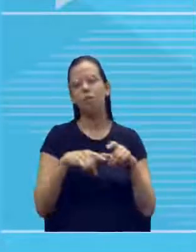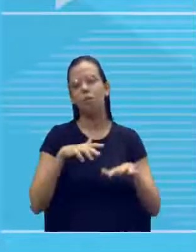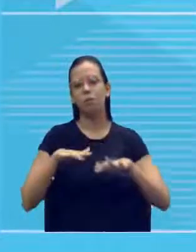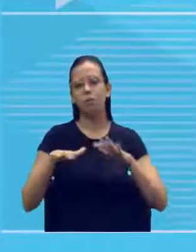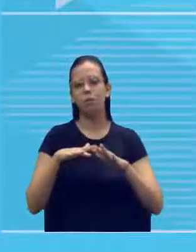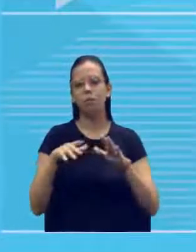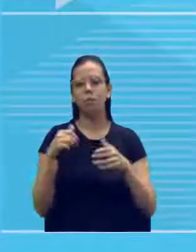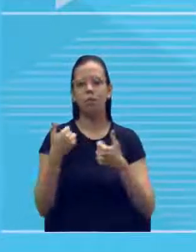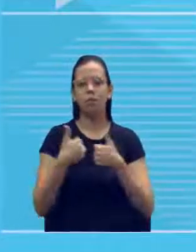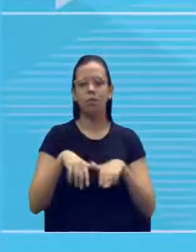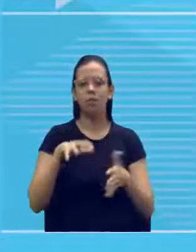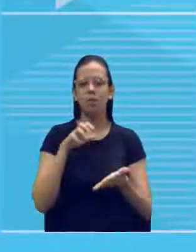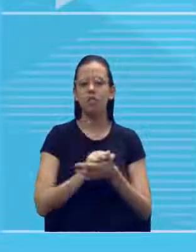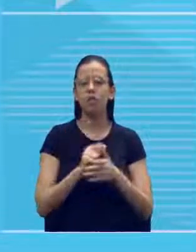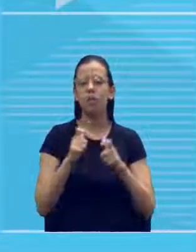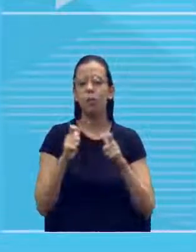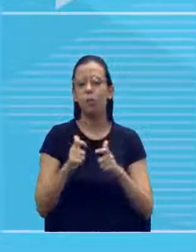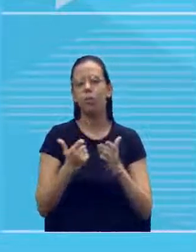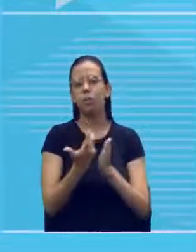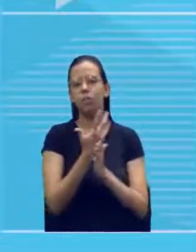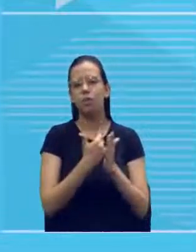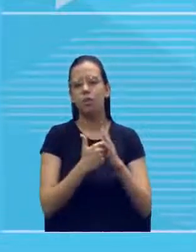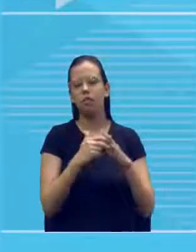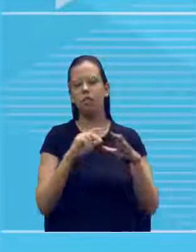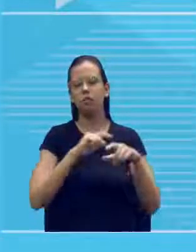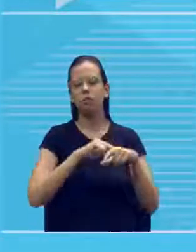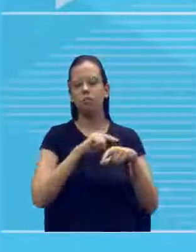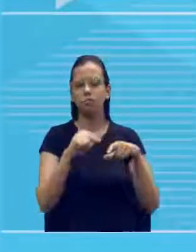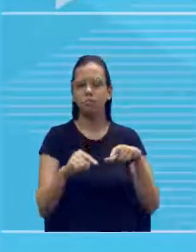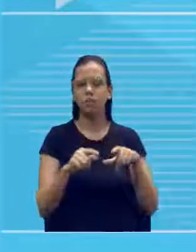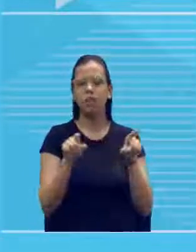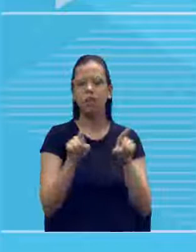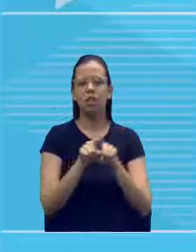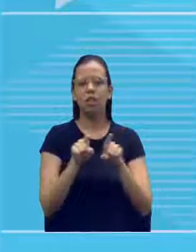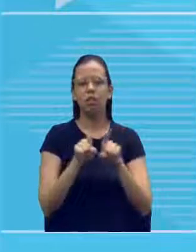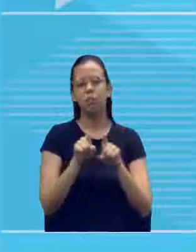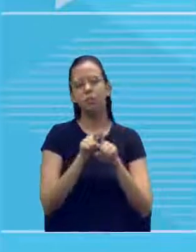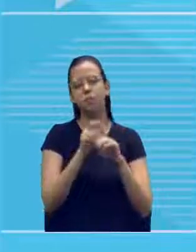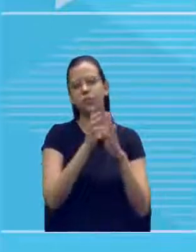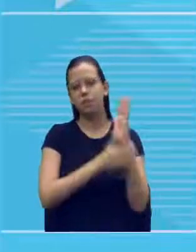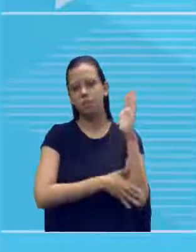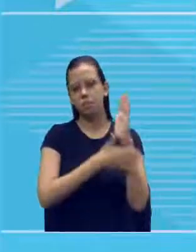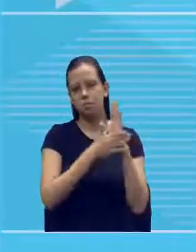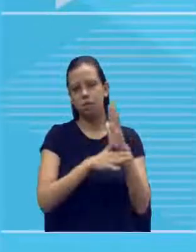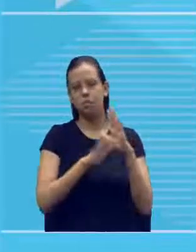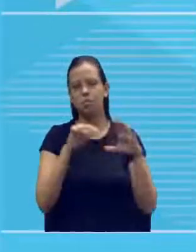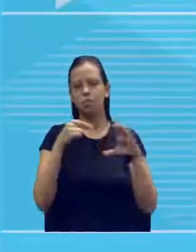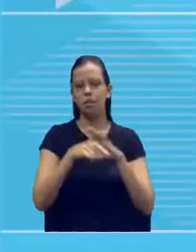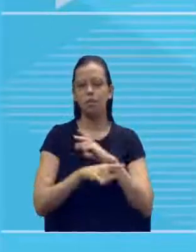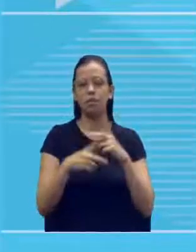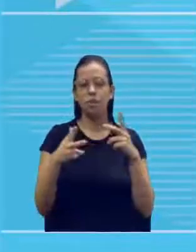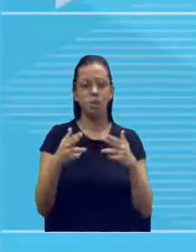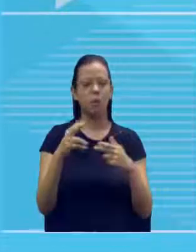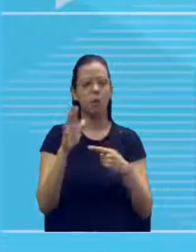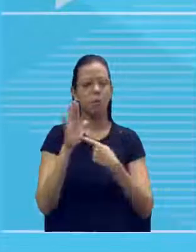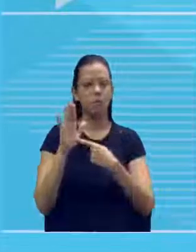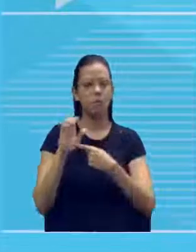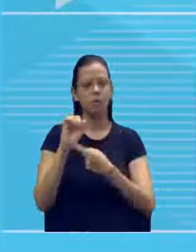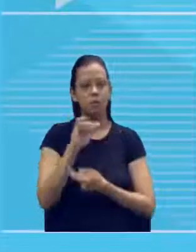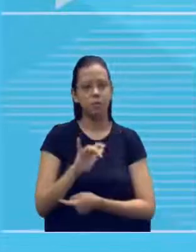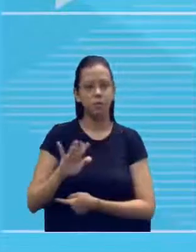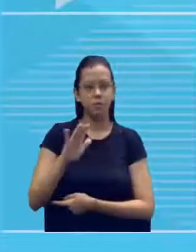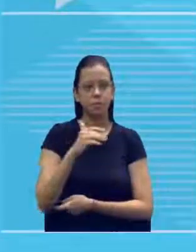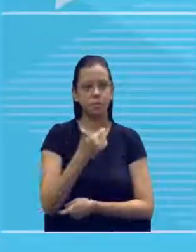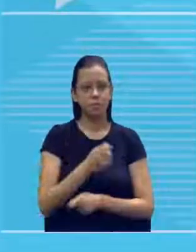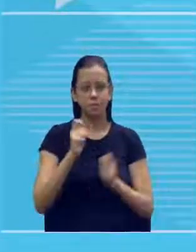arte rupestre, né? Em desenhos gravados em rochas e nas paredes das cavernas. Como mostrado aí nessa